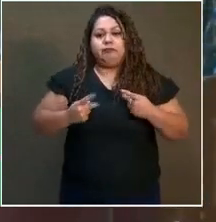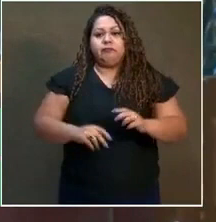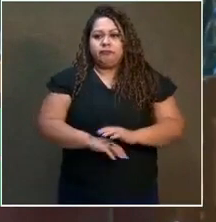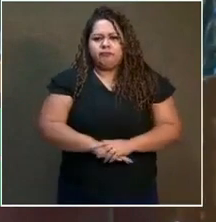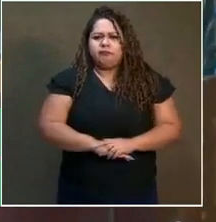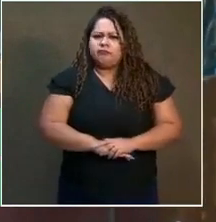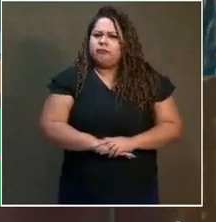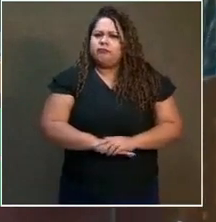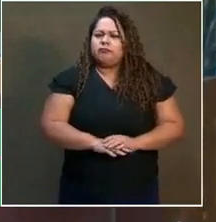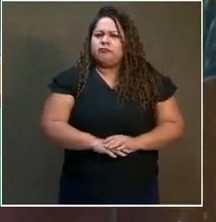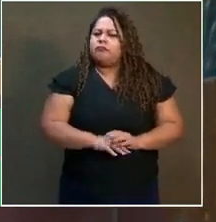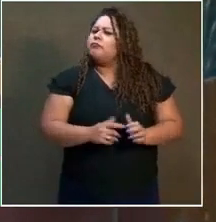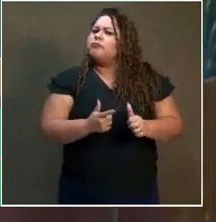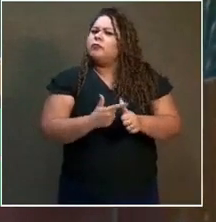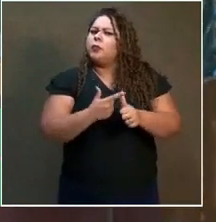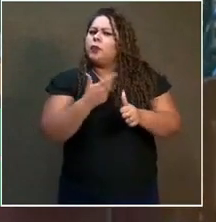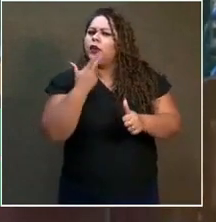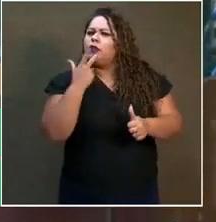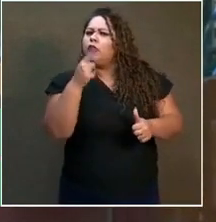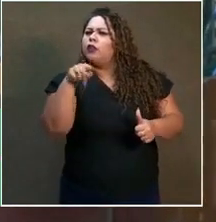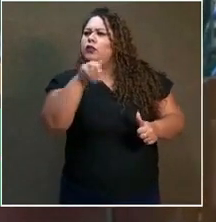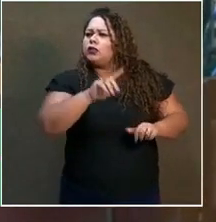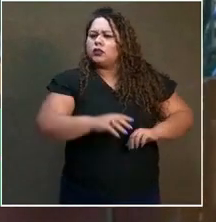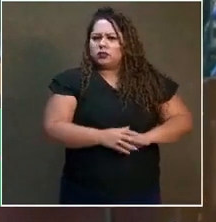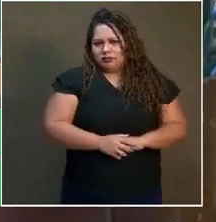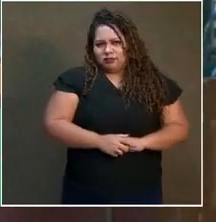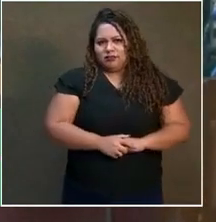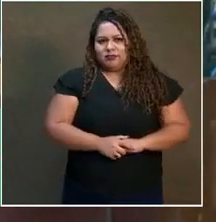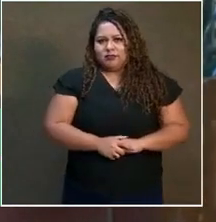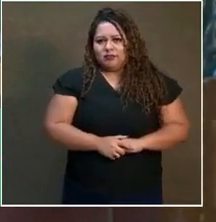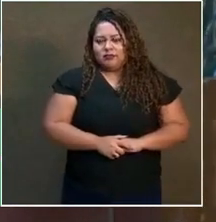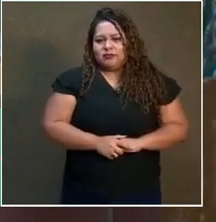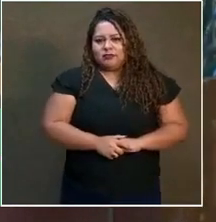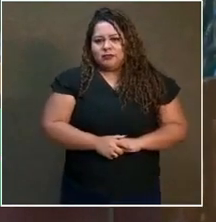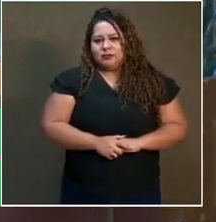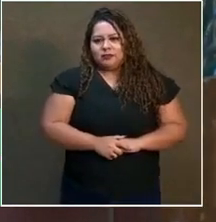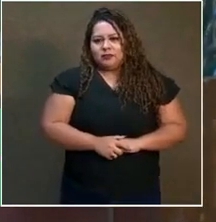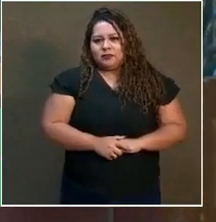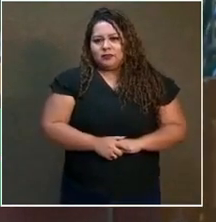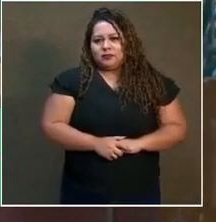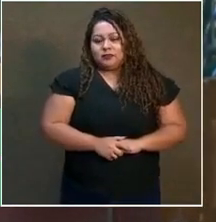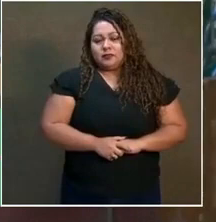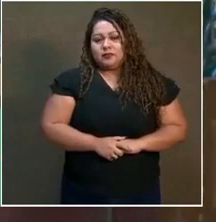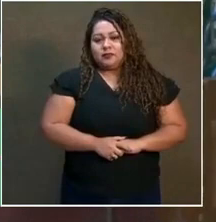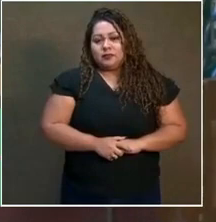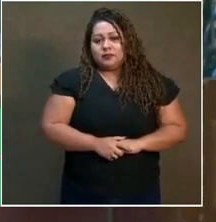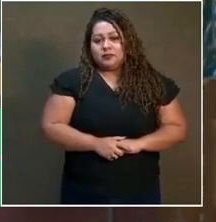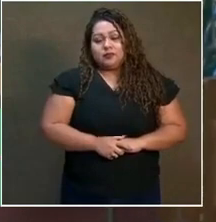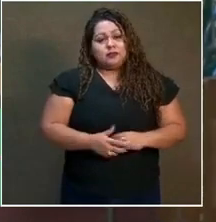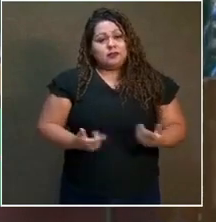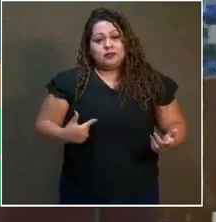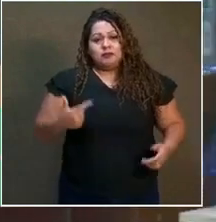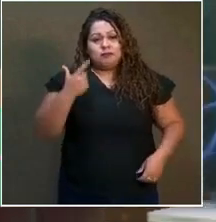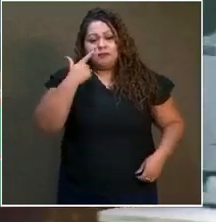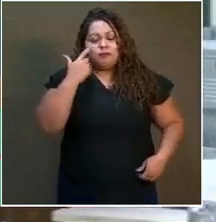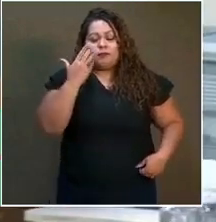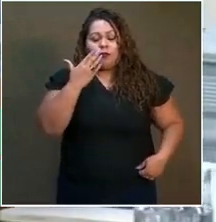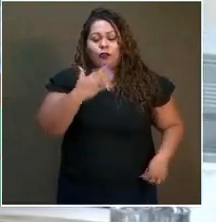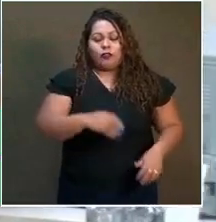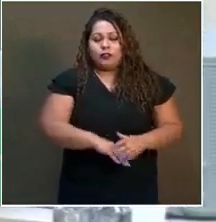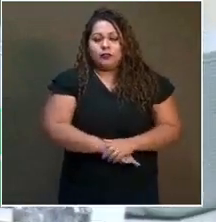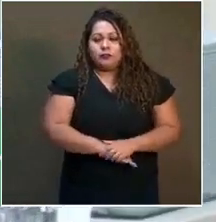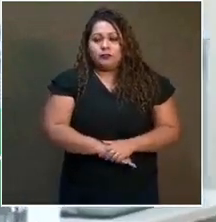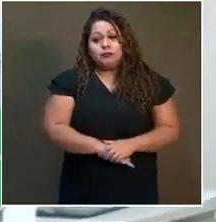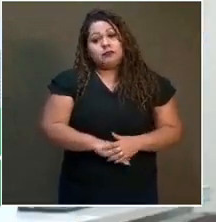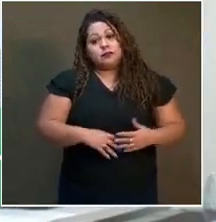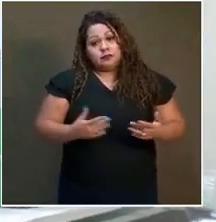Qual foi a primeira coisa que falei para vossas excelências? Eu não vim pedir absolvição. Não vim. Repito, não vim pedir absolvição. Lembra